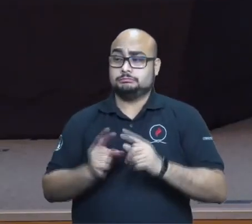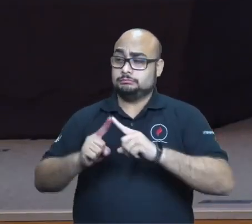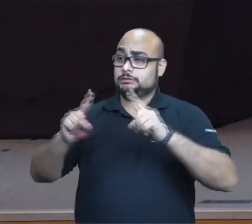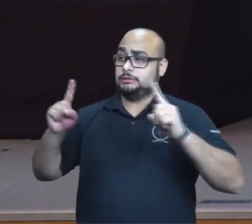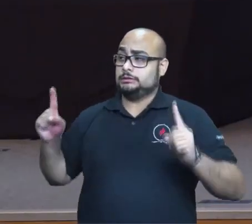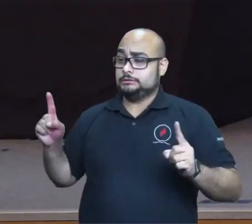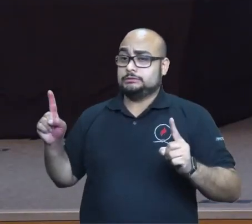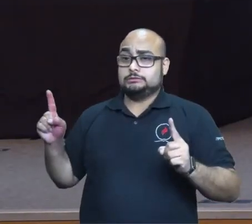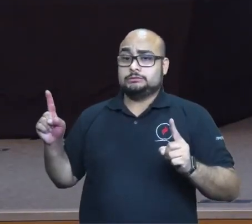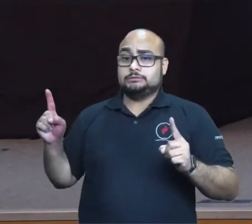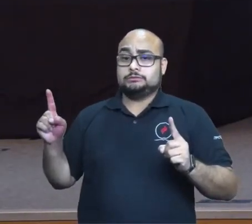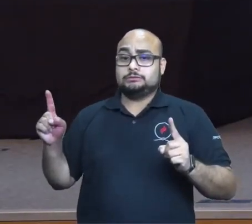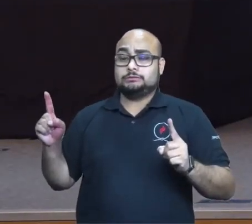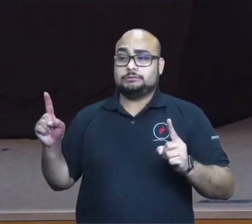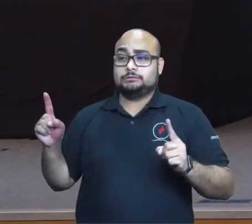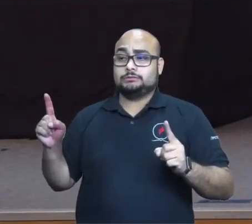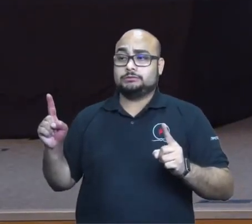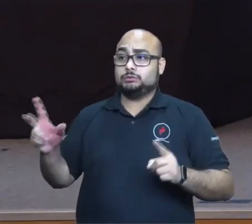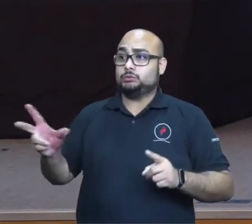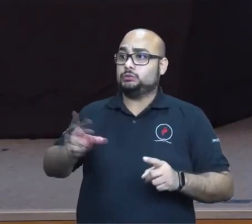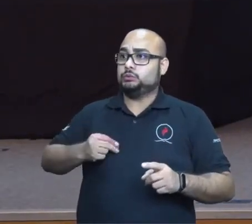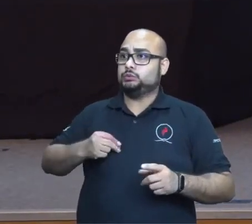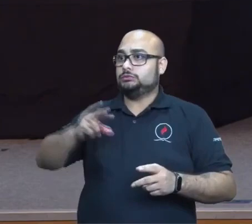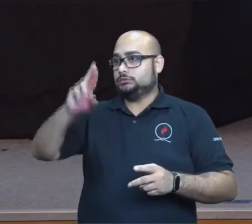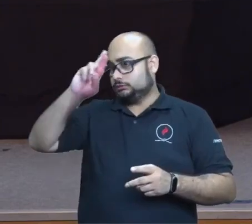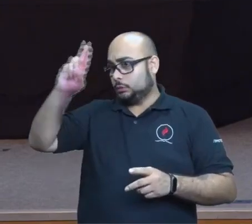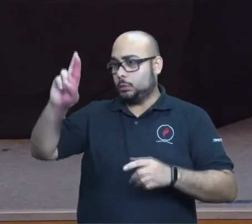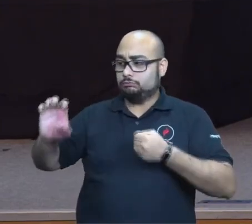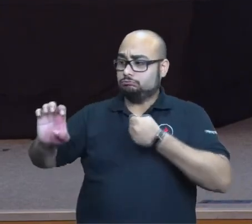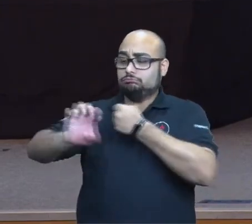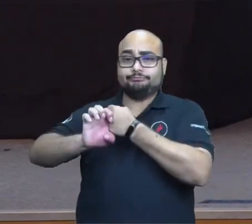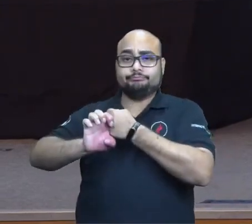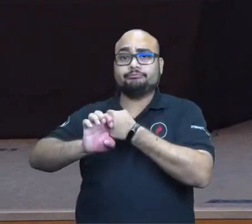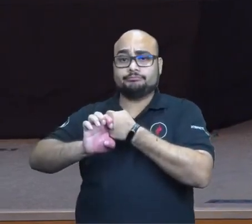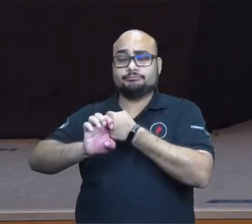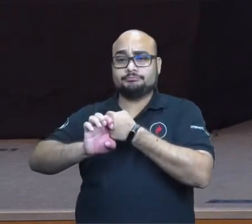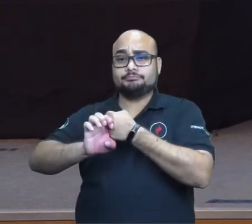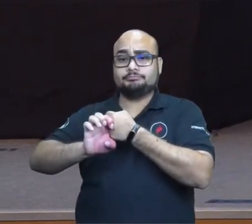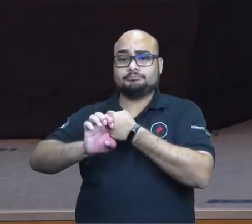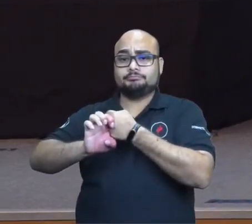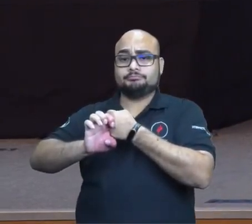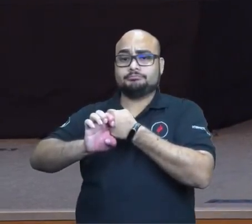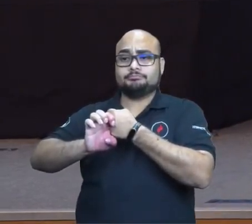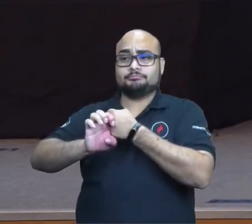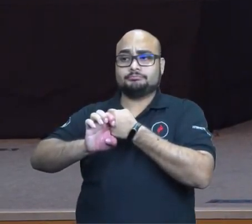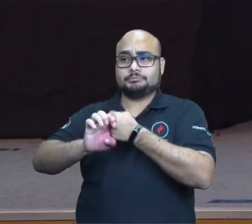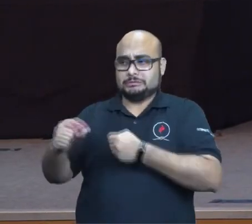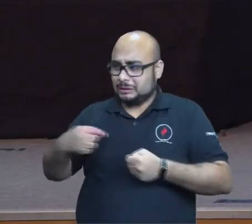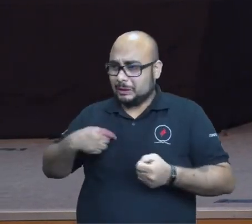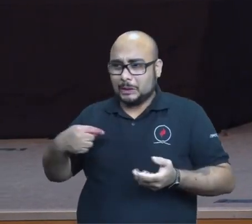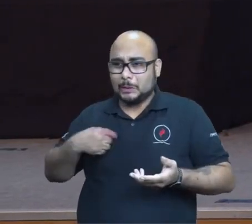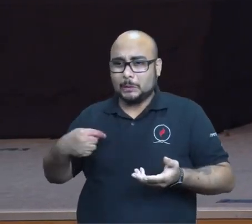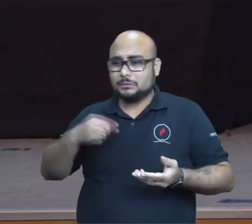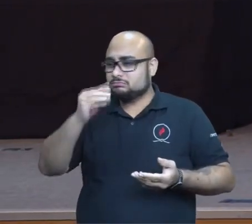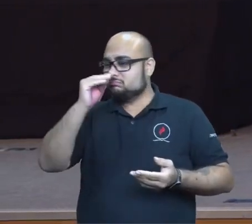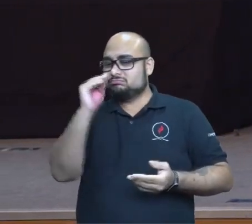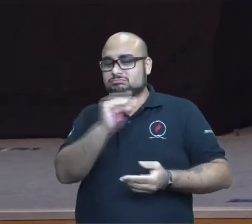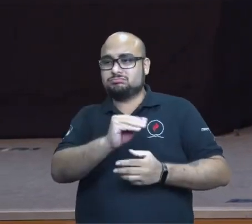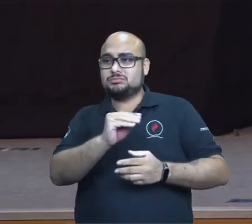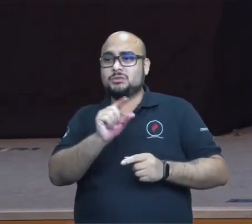ai meu senhor eu vou dar um grito porque eu não vou ignorar o que aconteceu